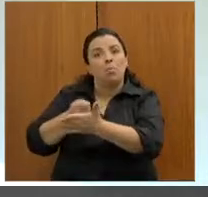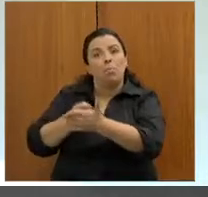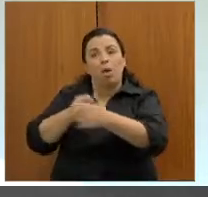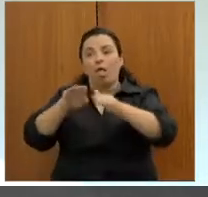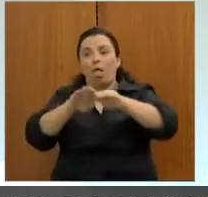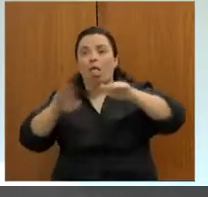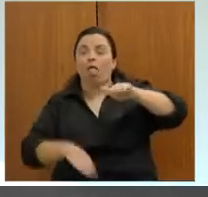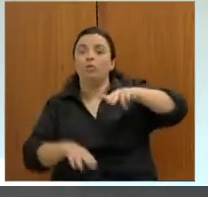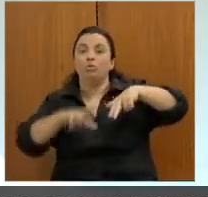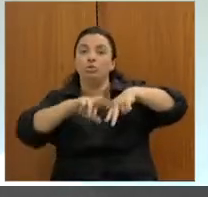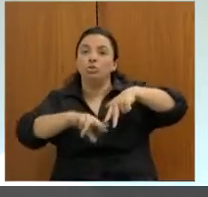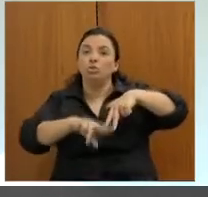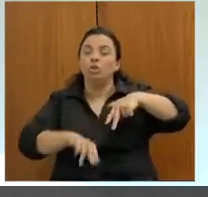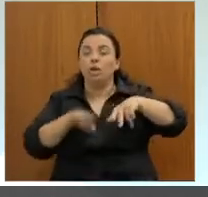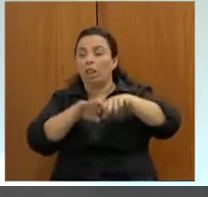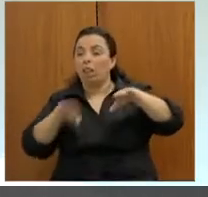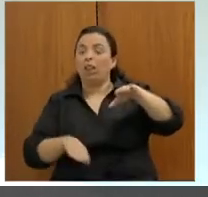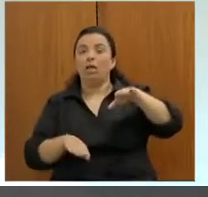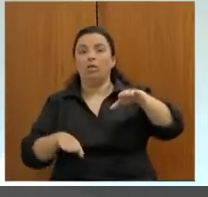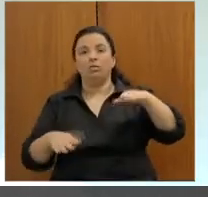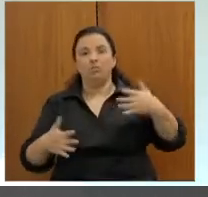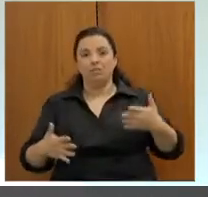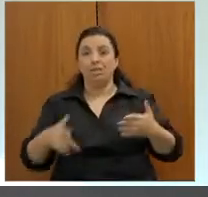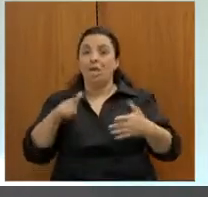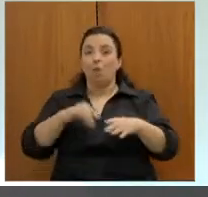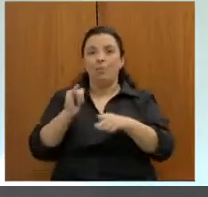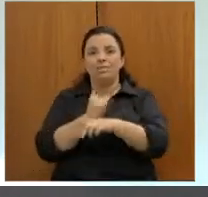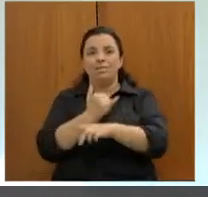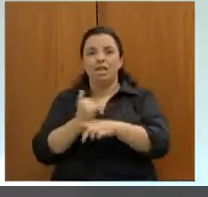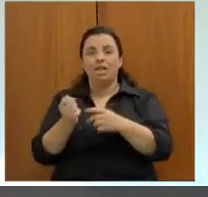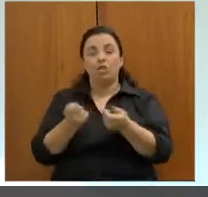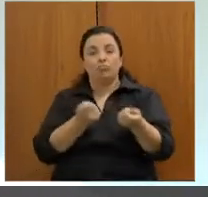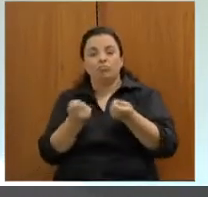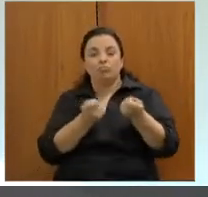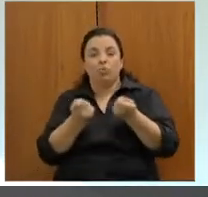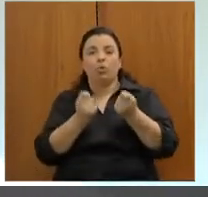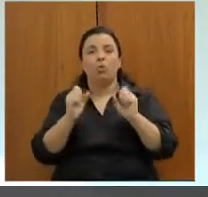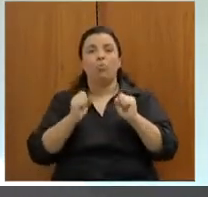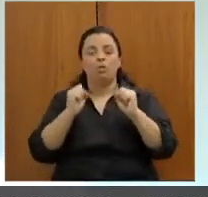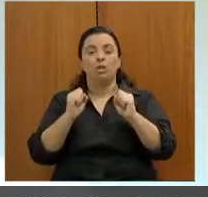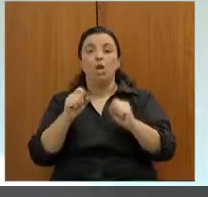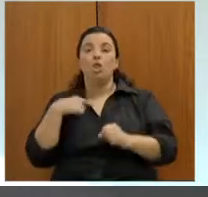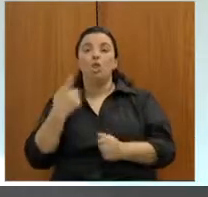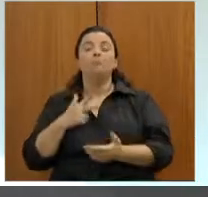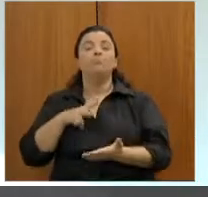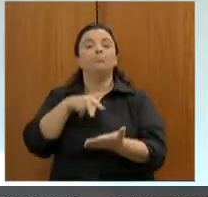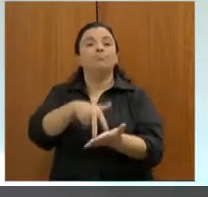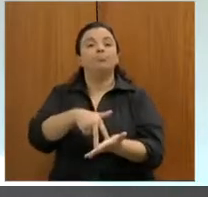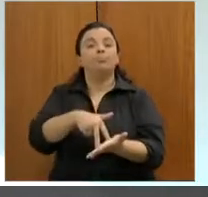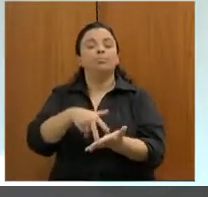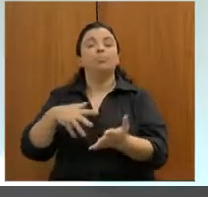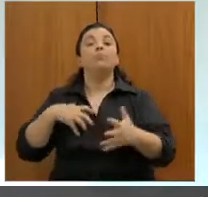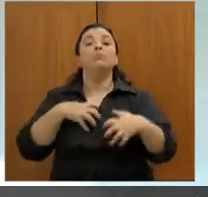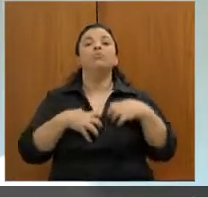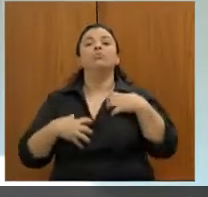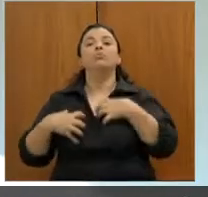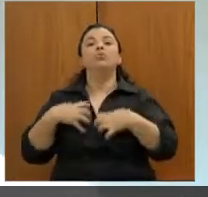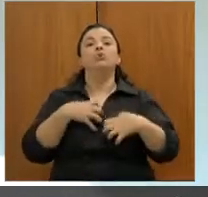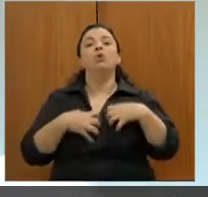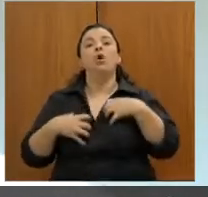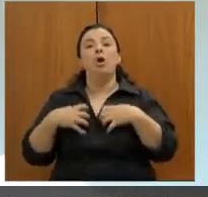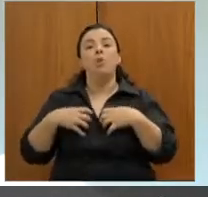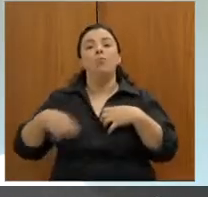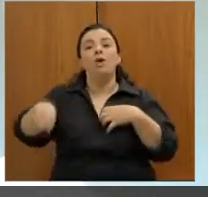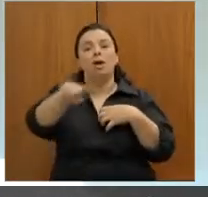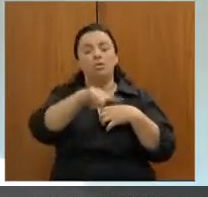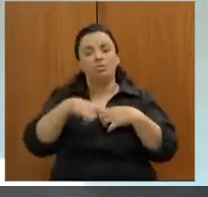como estratégia de uma pessoa de poder nós temos foi incomodar incomoda que a gente não